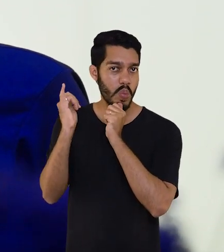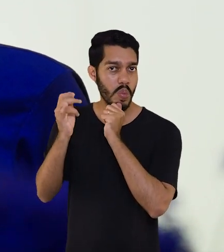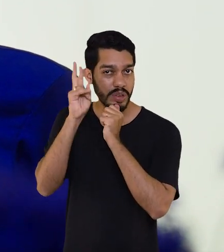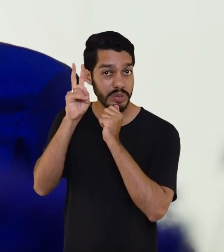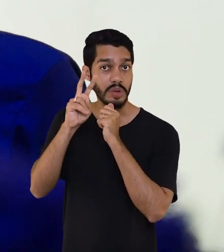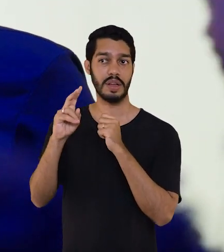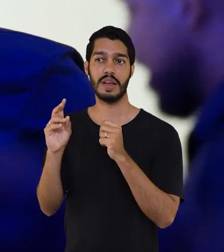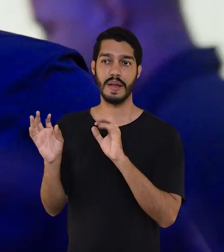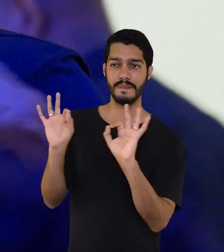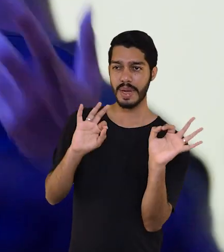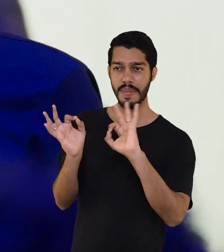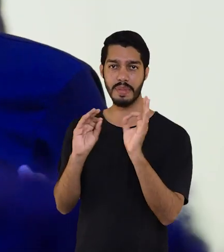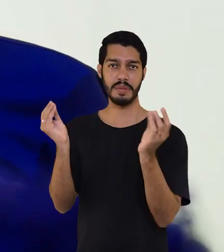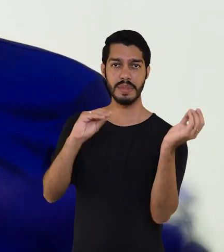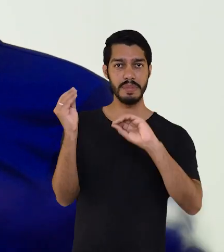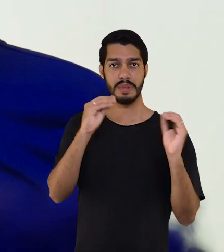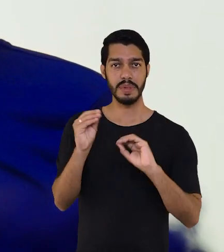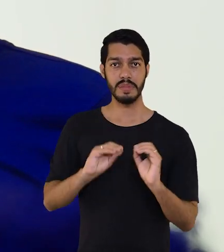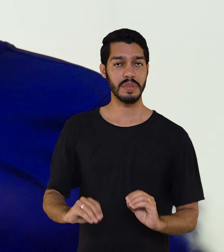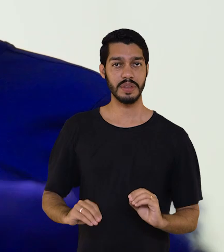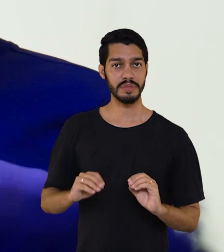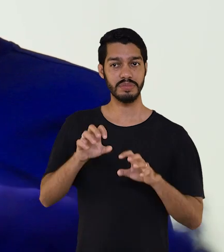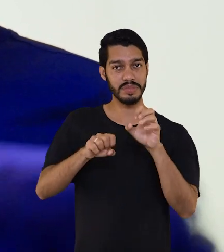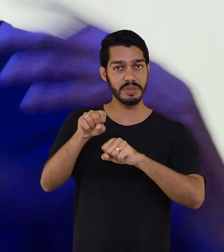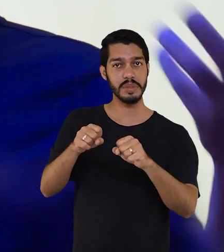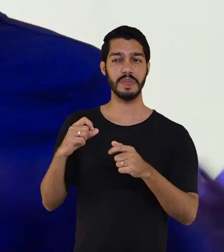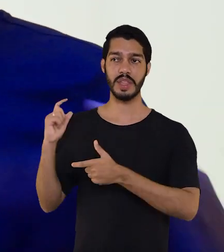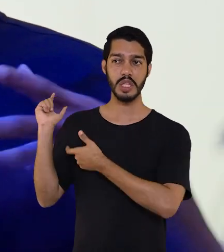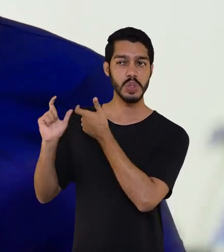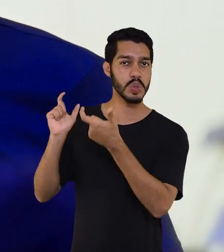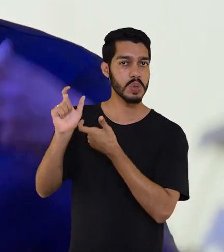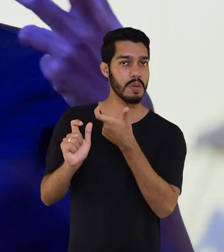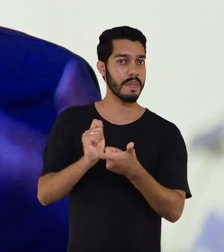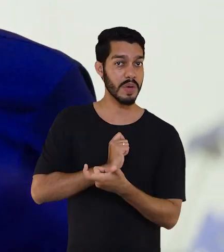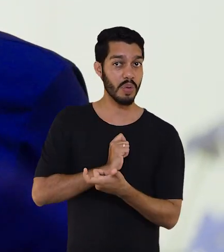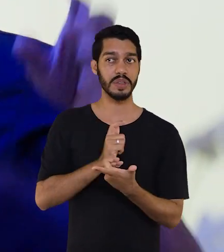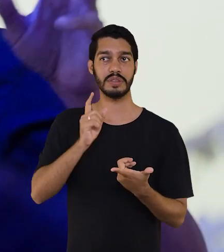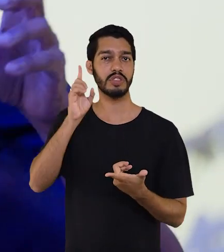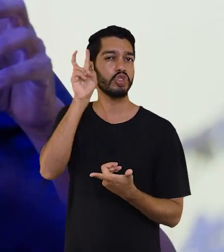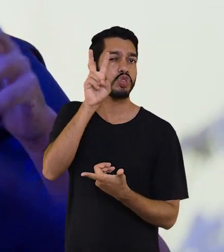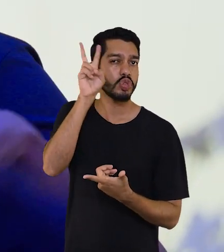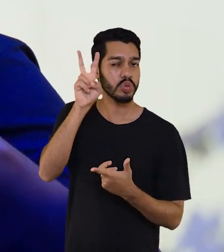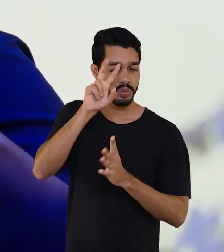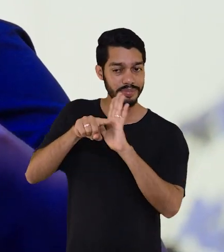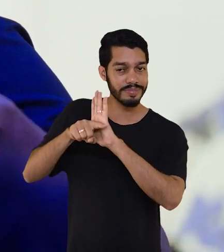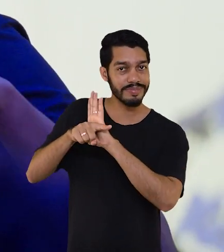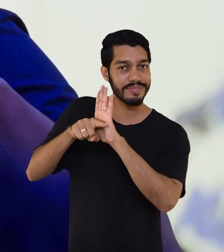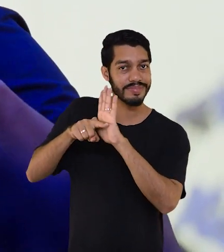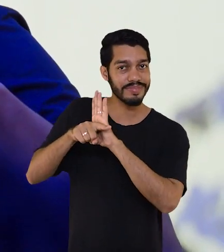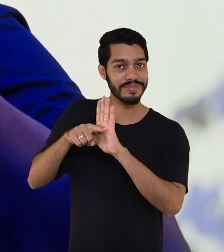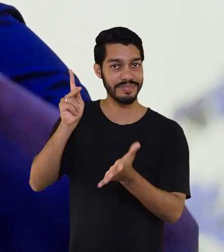contadas, reconstituo. Eu pego antropólogos, historiadores,